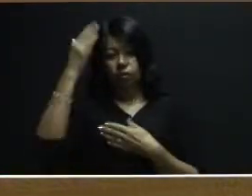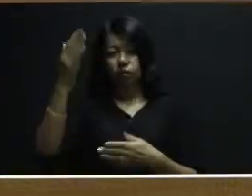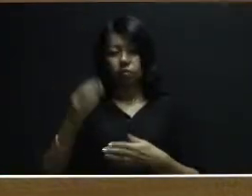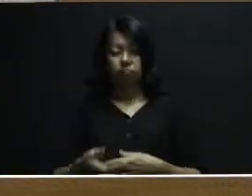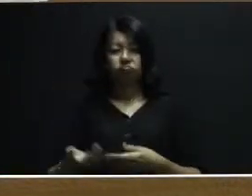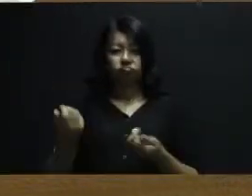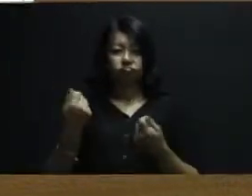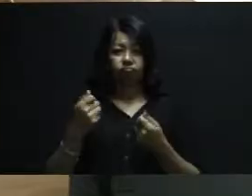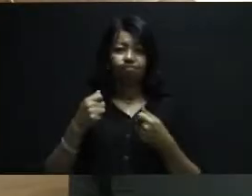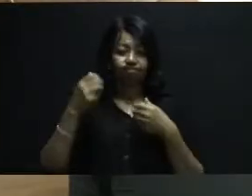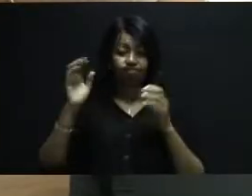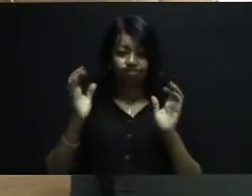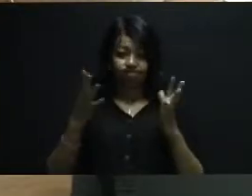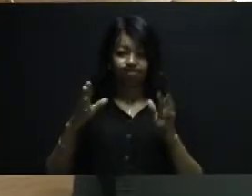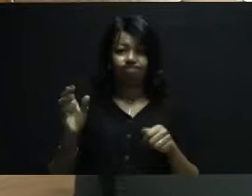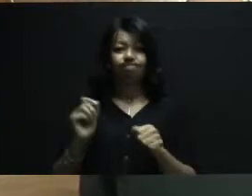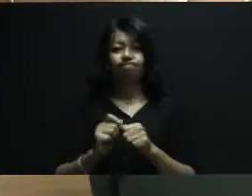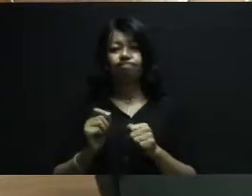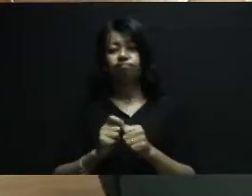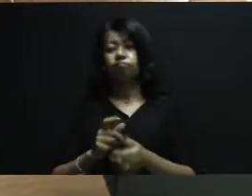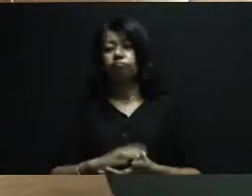prestadas.